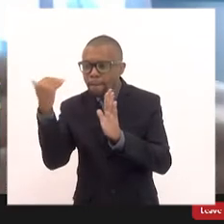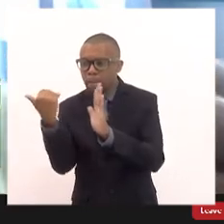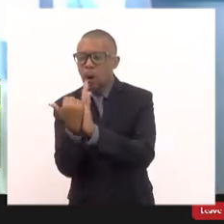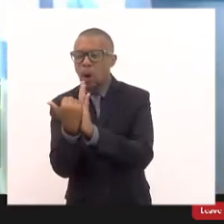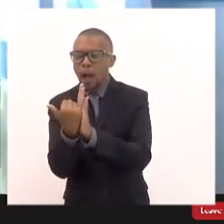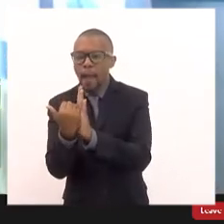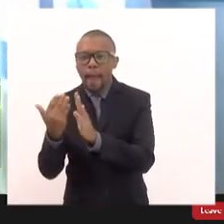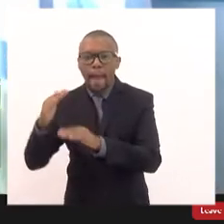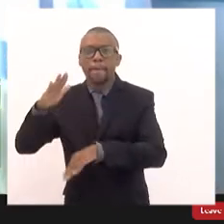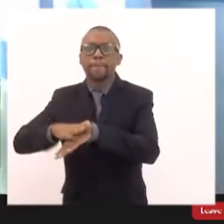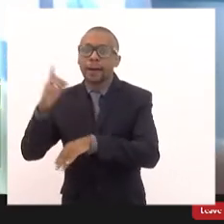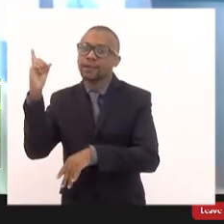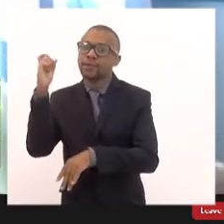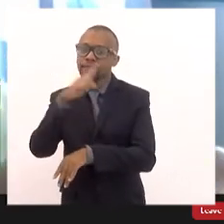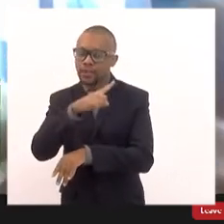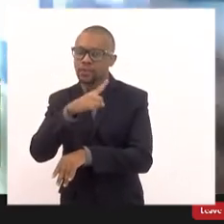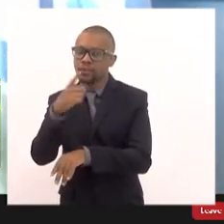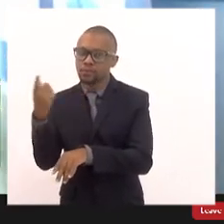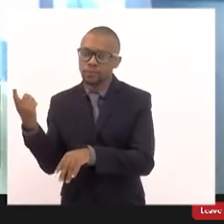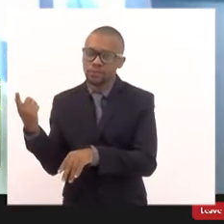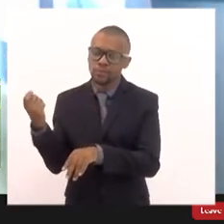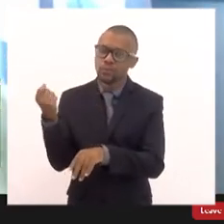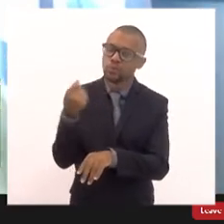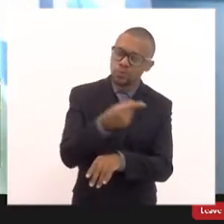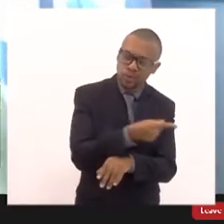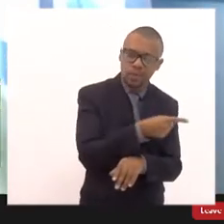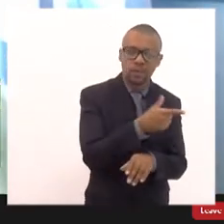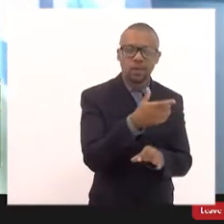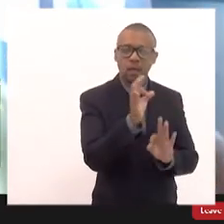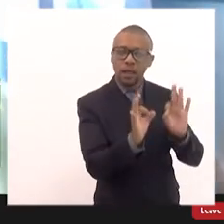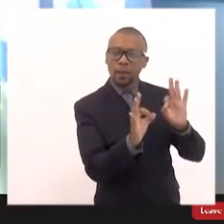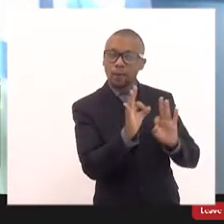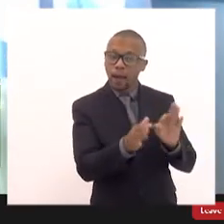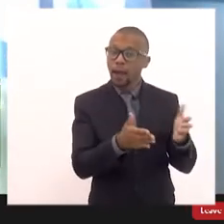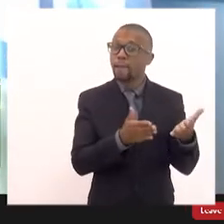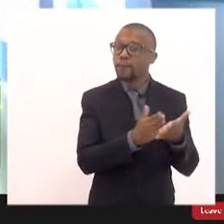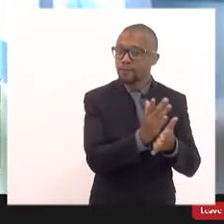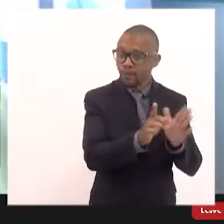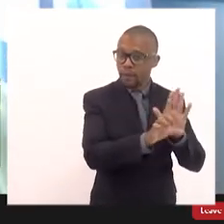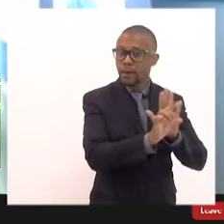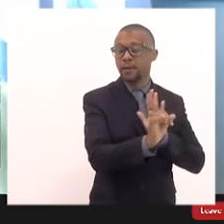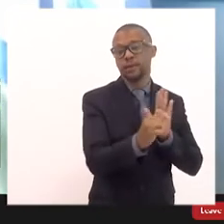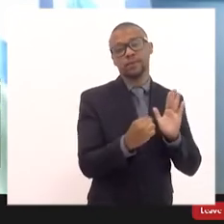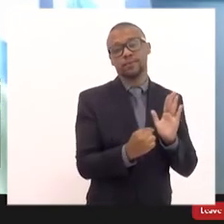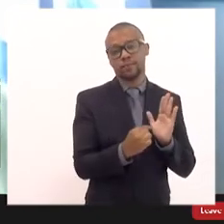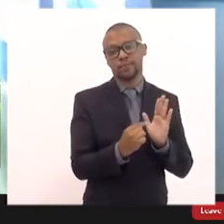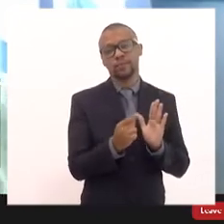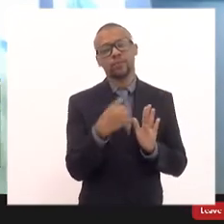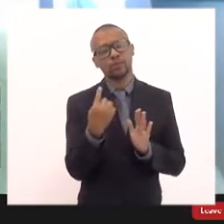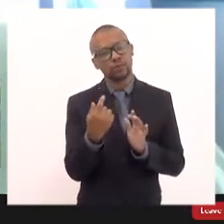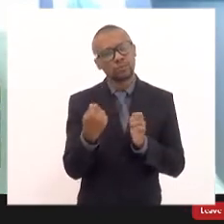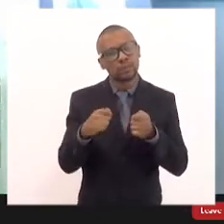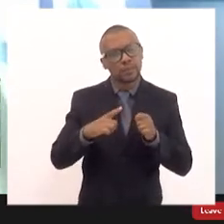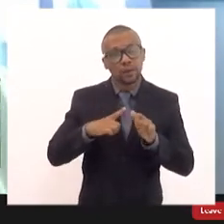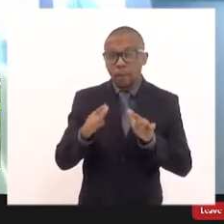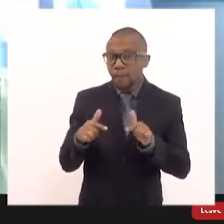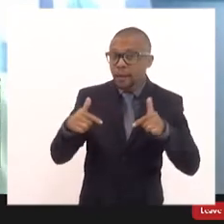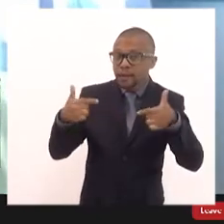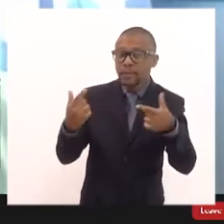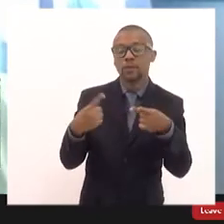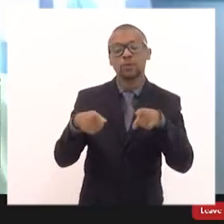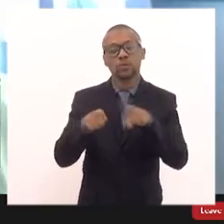articulação com os interessados, muitos nem sabem das leis que existem, com a mídia, com o Ministério Público e, claro, com as